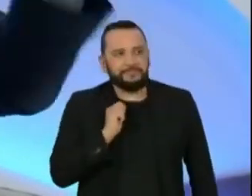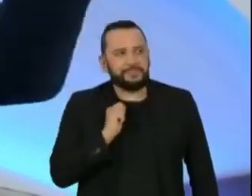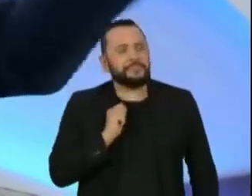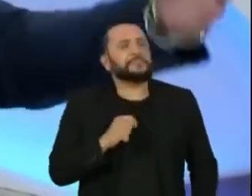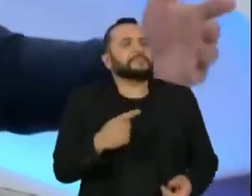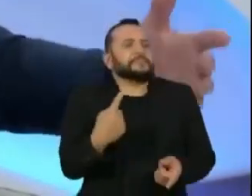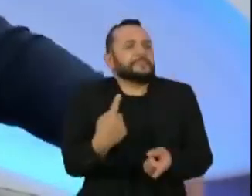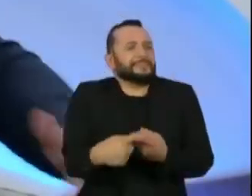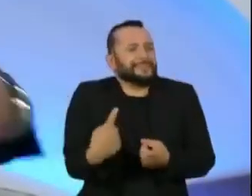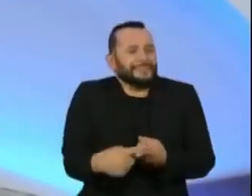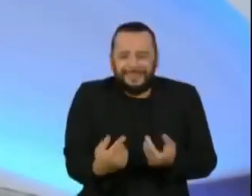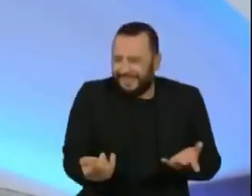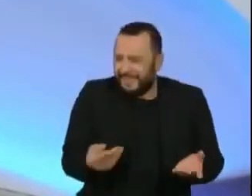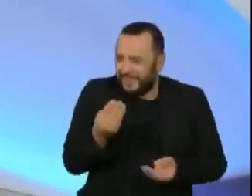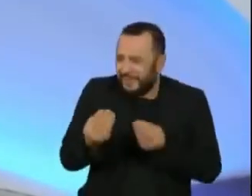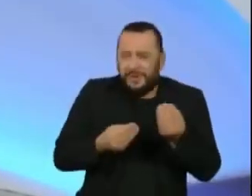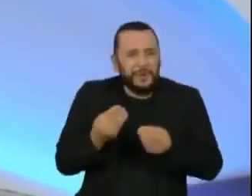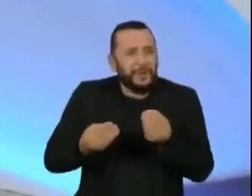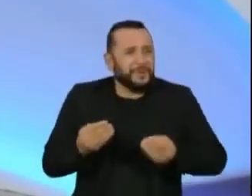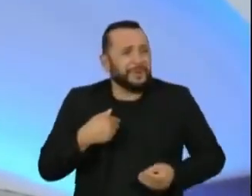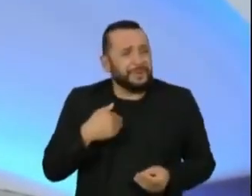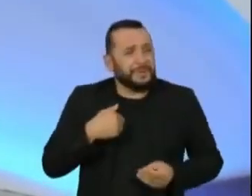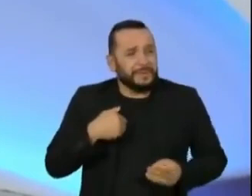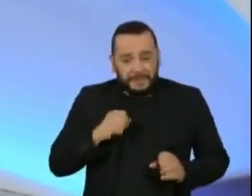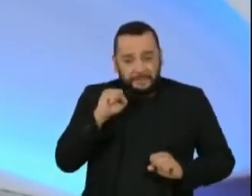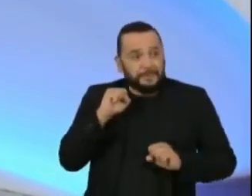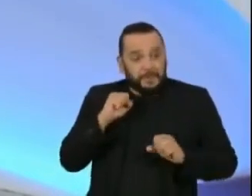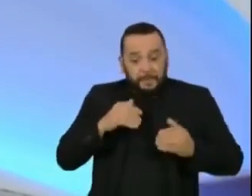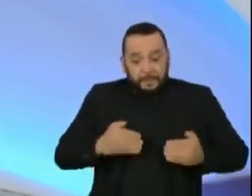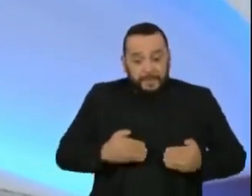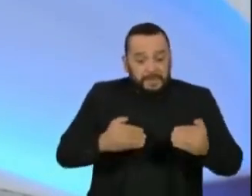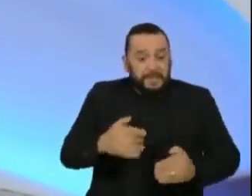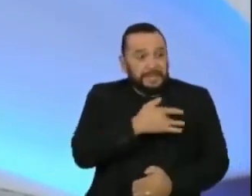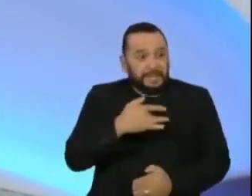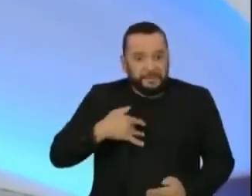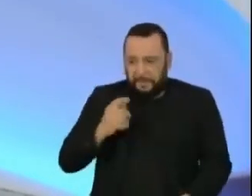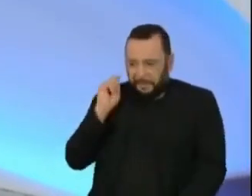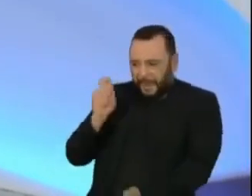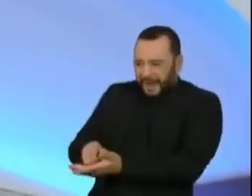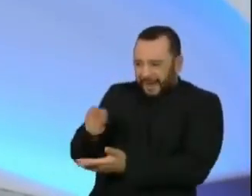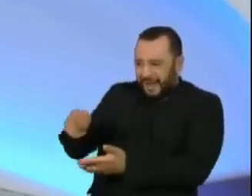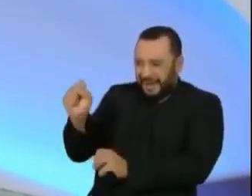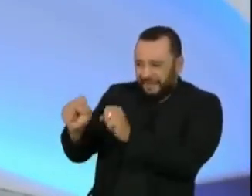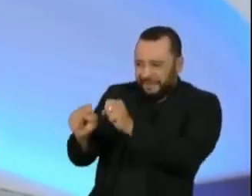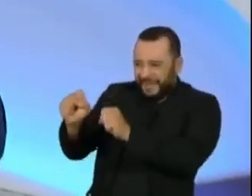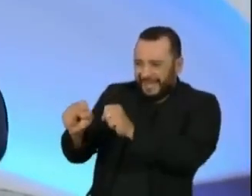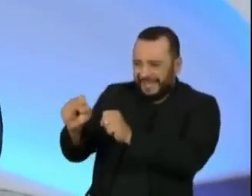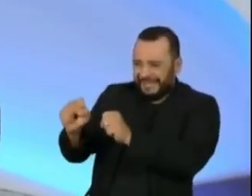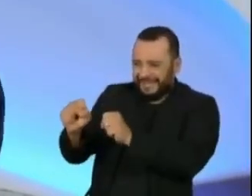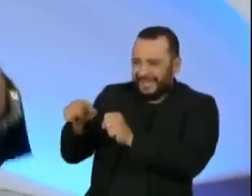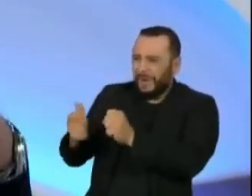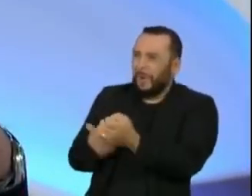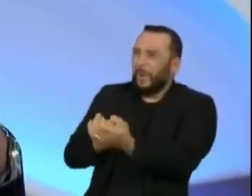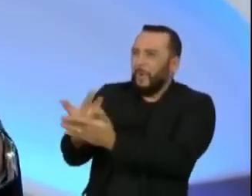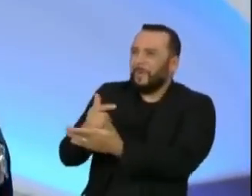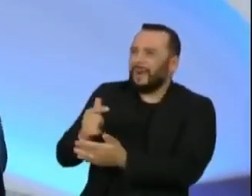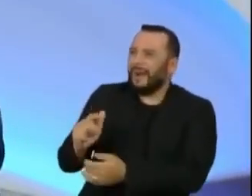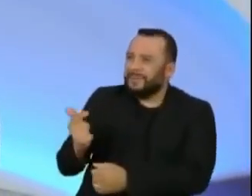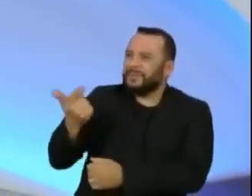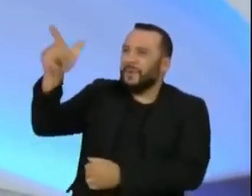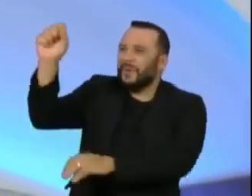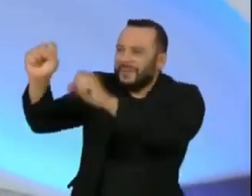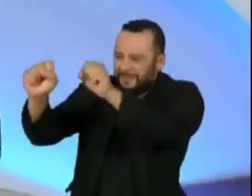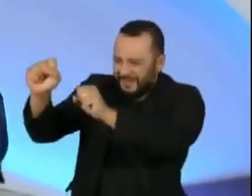empresa terceira no paraíso fiscal que não está no contrato e não tem nenhuma autorização legal para fazer? Segundo, recebe-se um